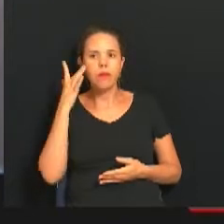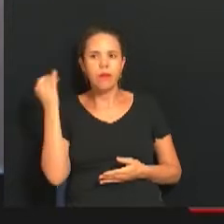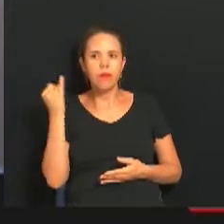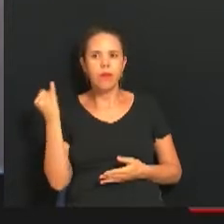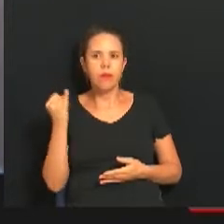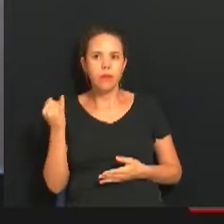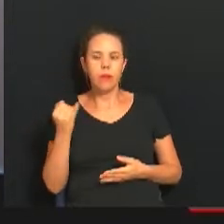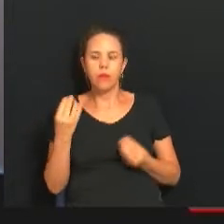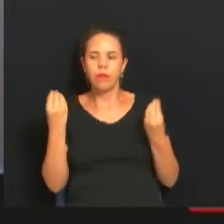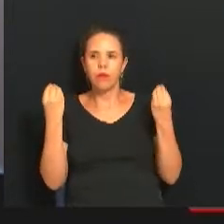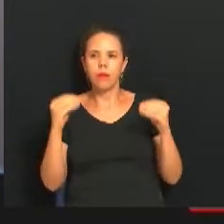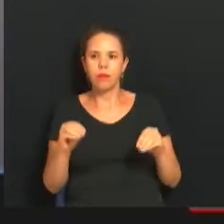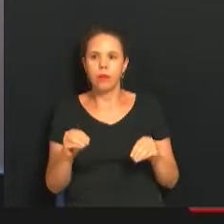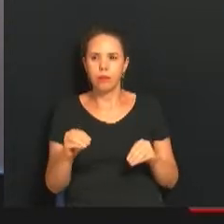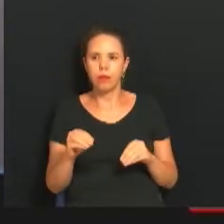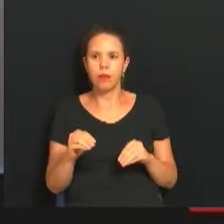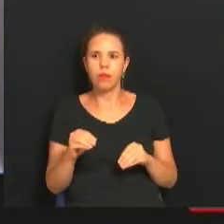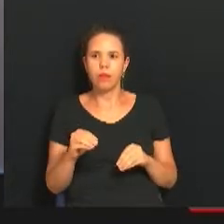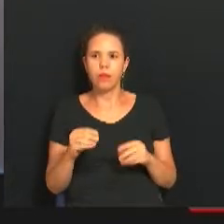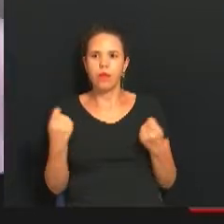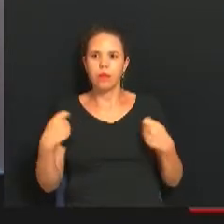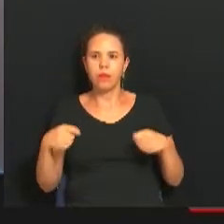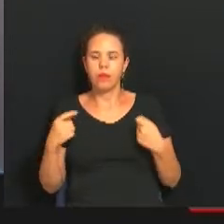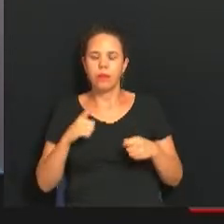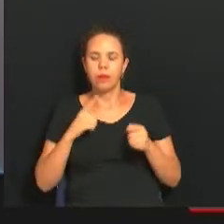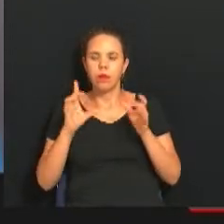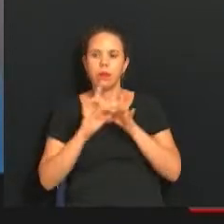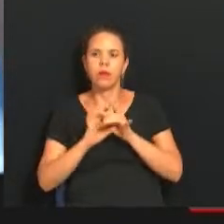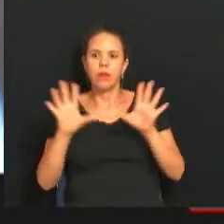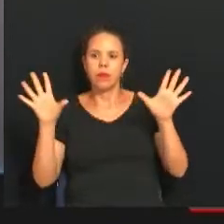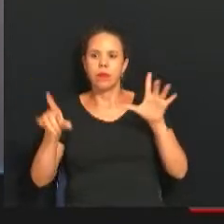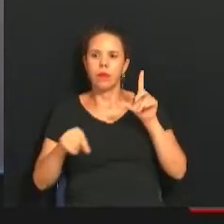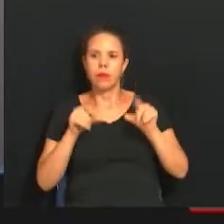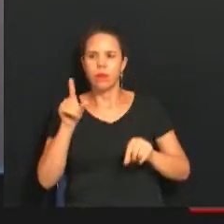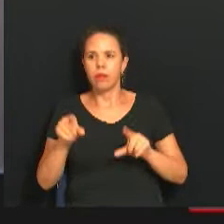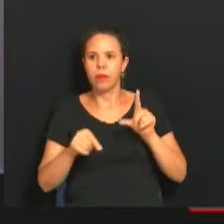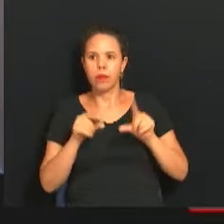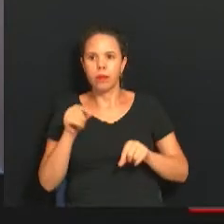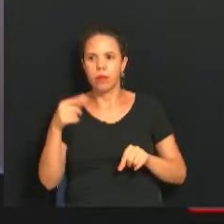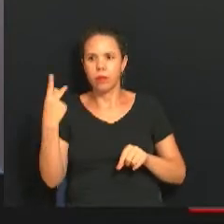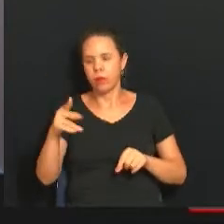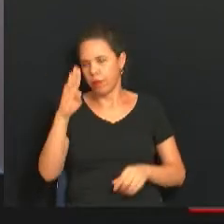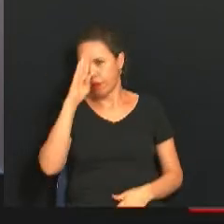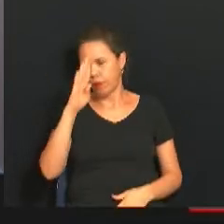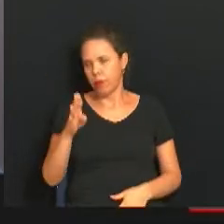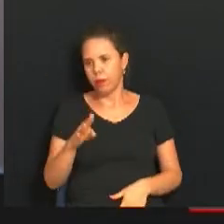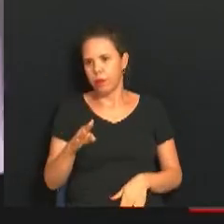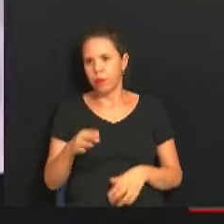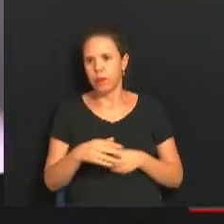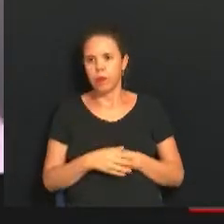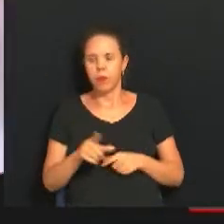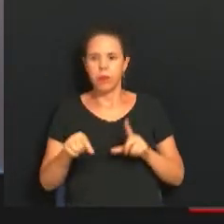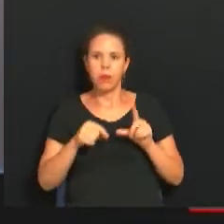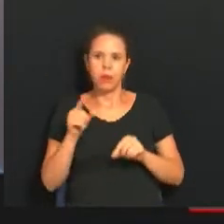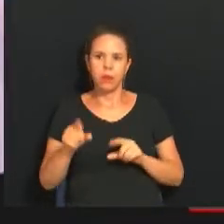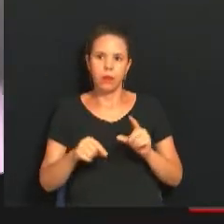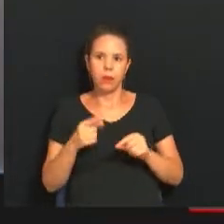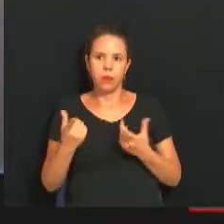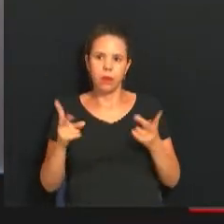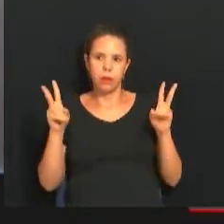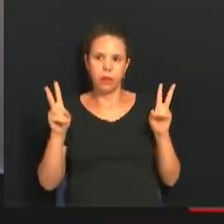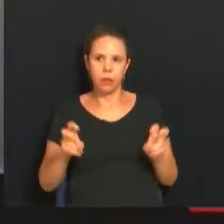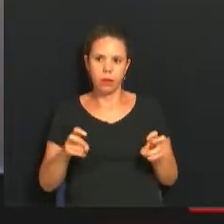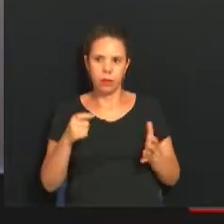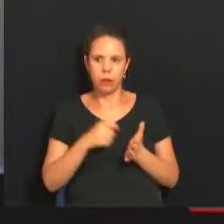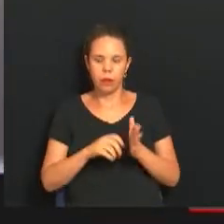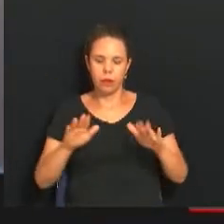colocar aqui que a Ucrânia deveria ter liberdade para escolher as suas escolhas, né, em termos de política